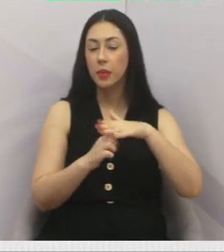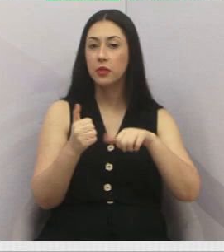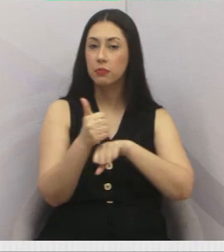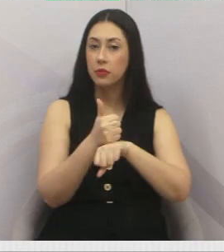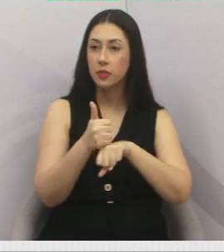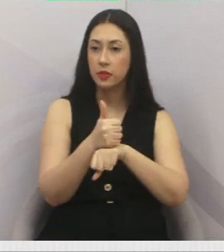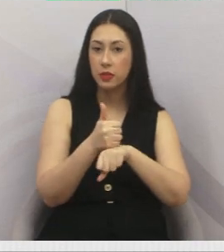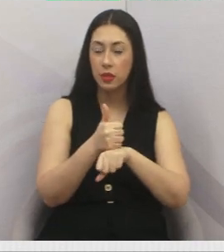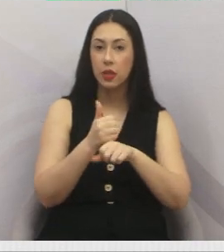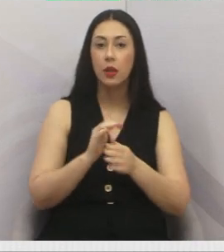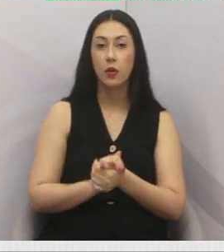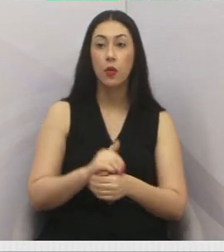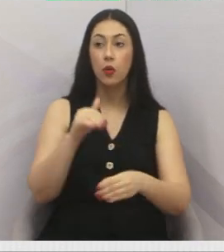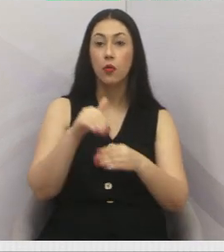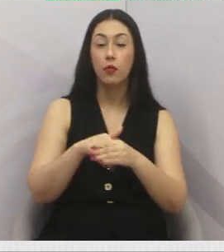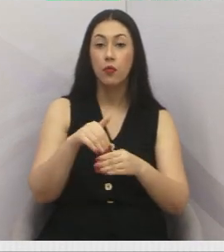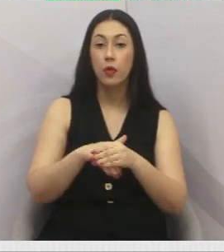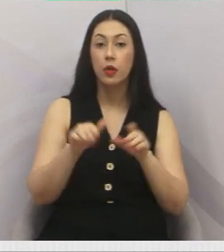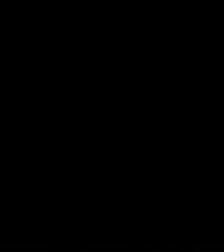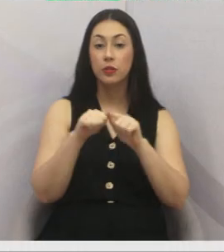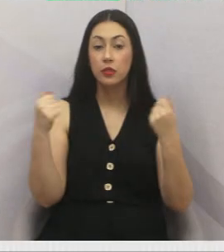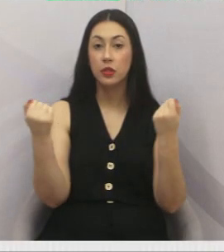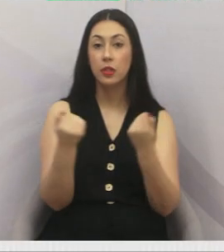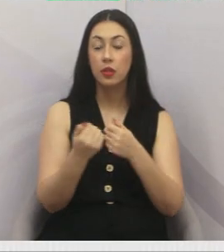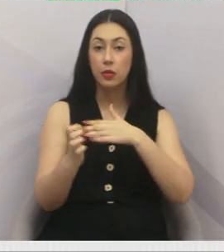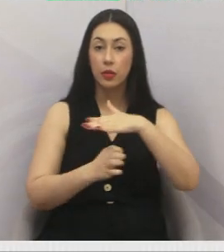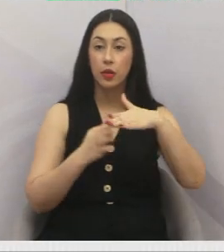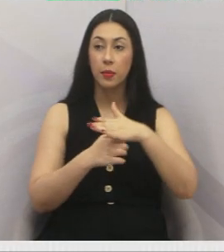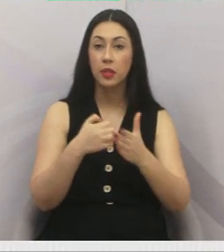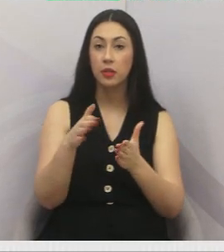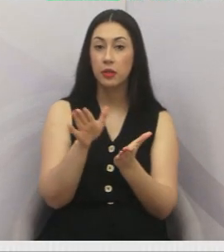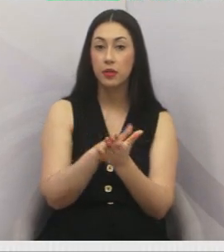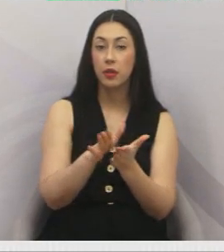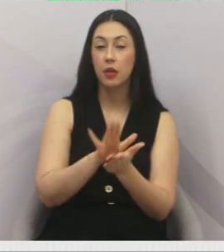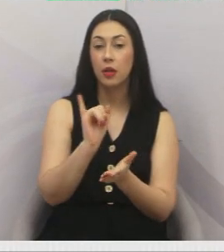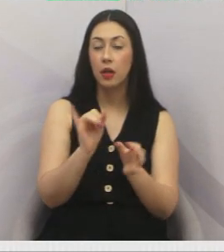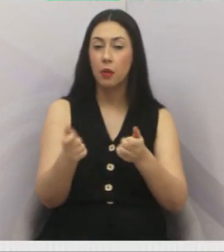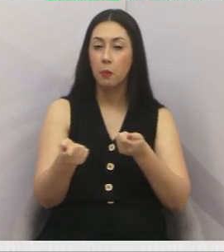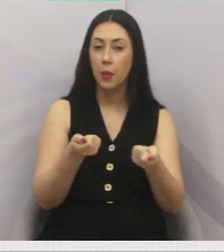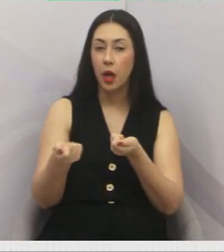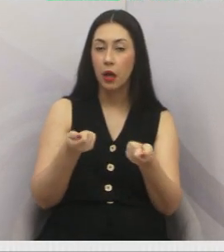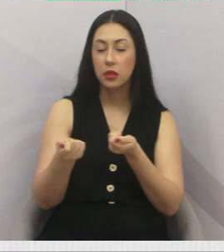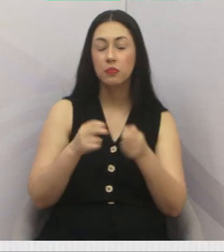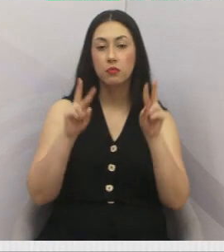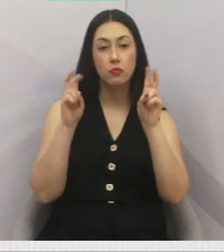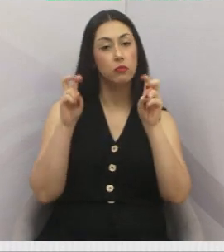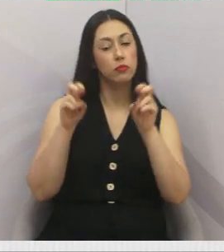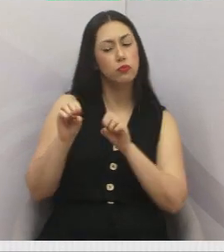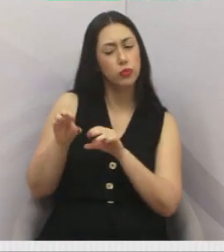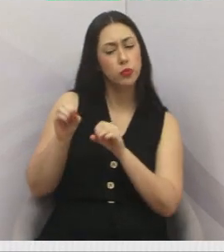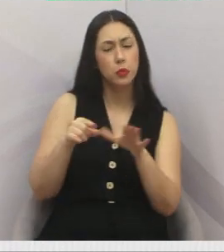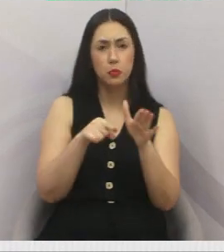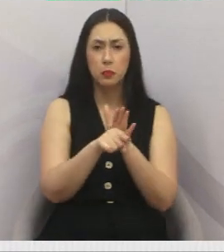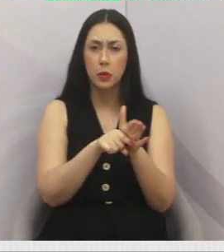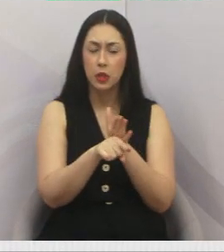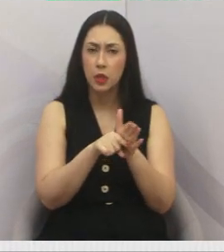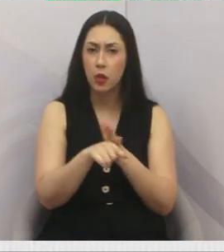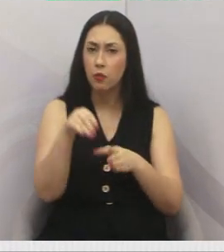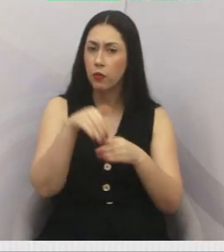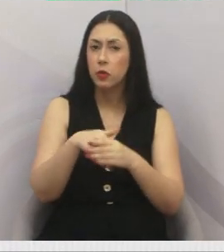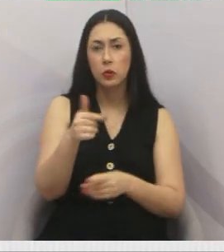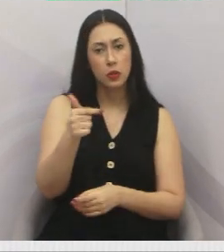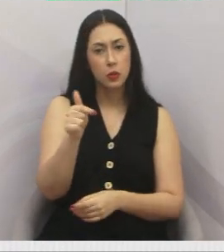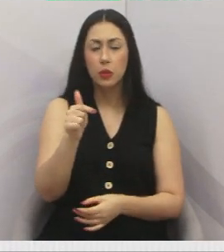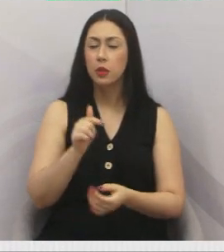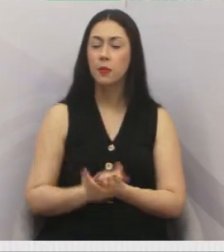entidades profissionais, um voto para a Associação das Empresas de Mineração de Jacareí. Segmento entidades acadêmicas e de pesquisa, voto em